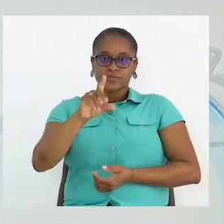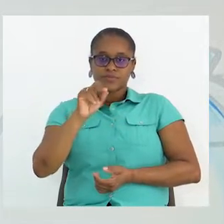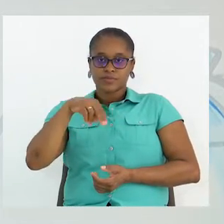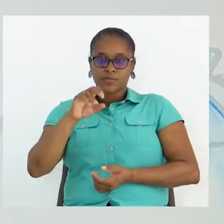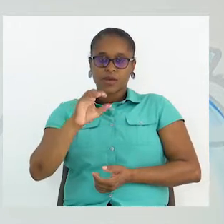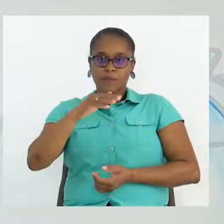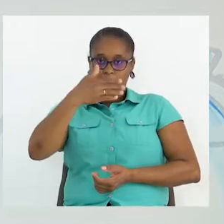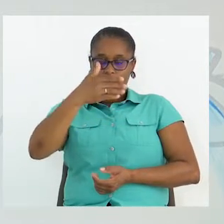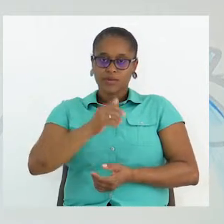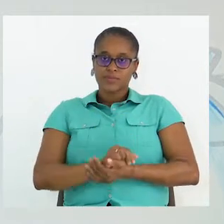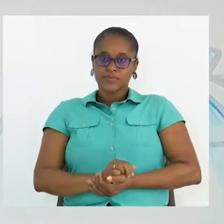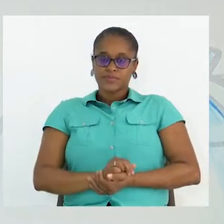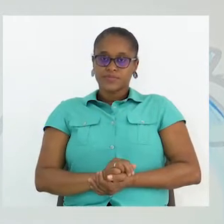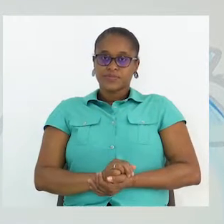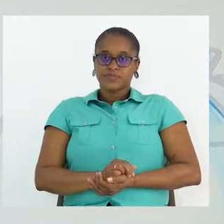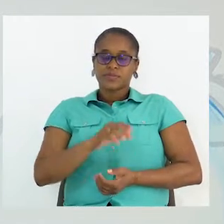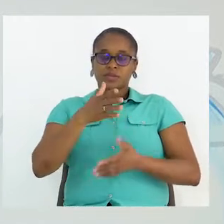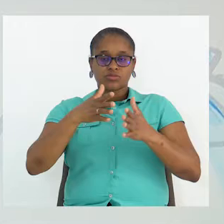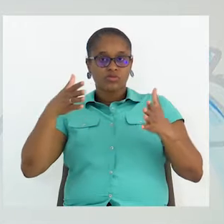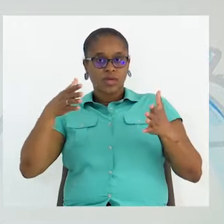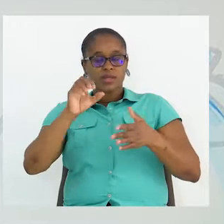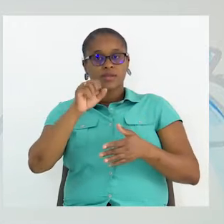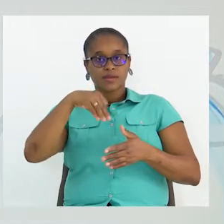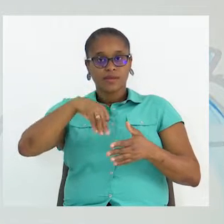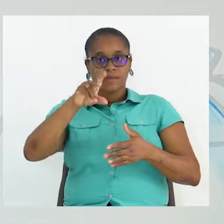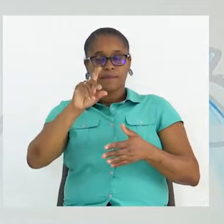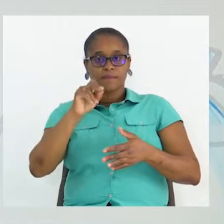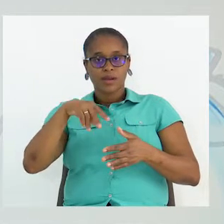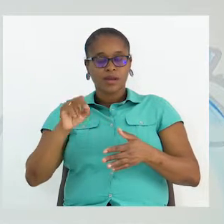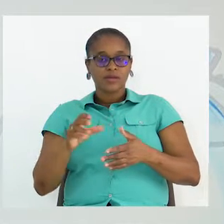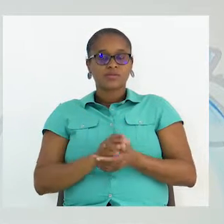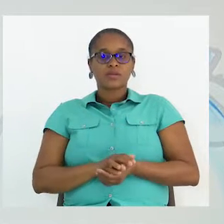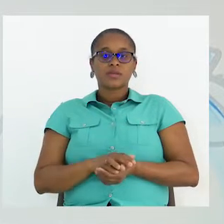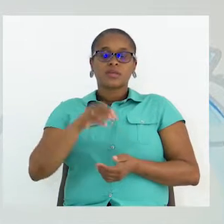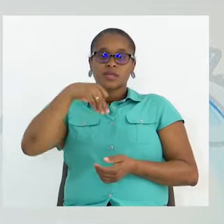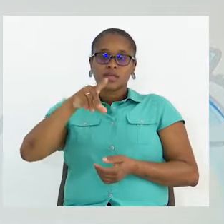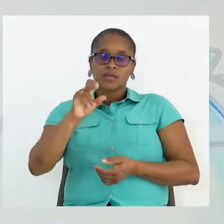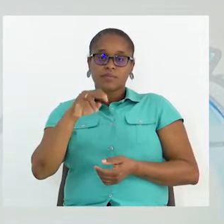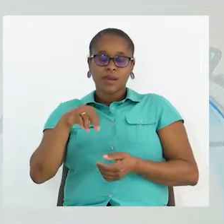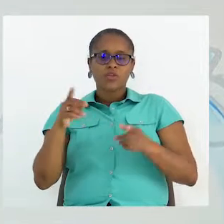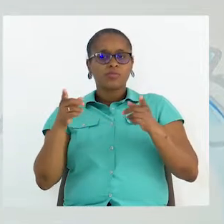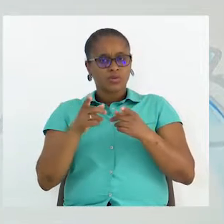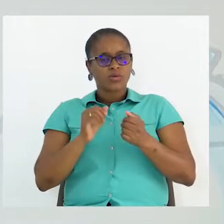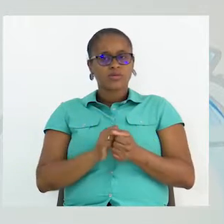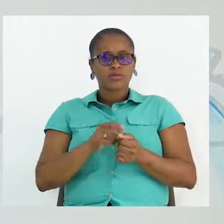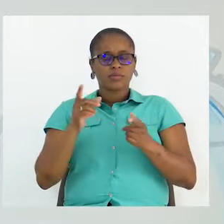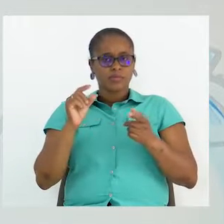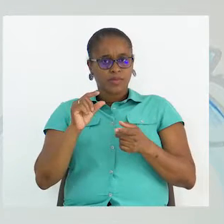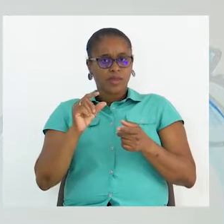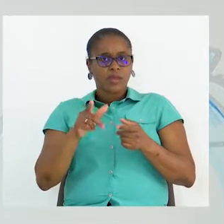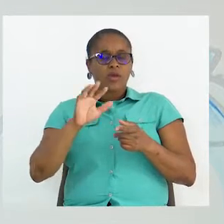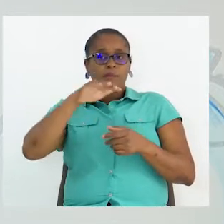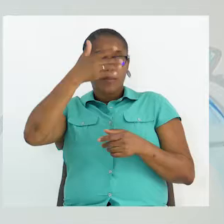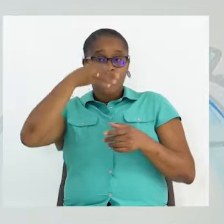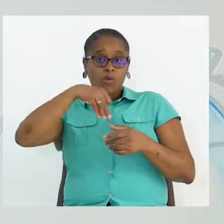primeiro plano, temos o grande plano e o plano pormenor. O primeiro plano,